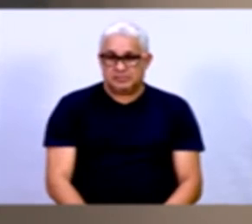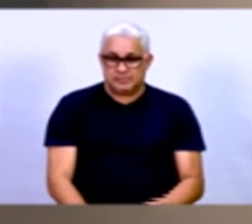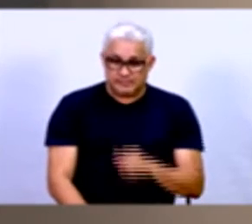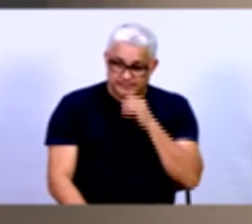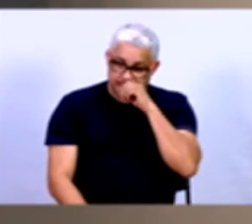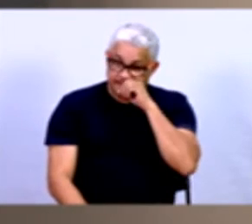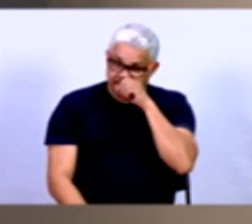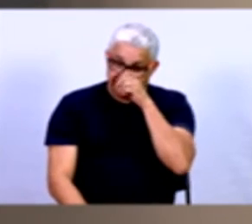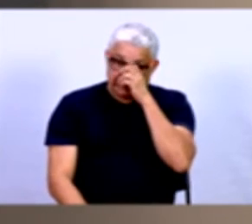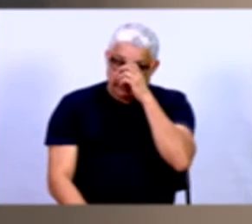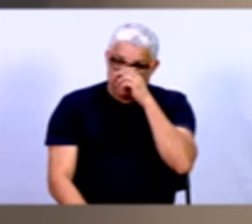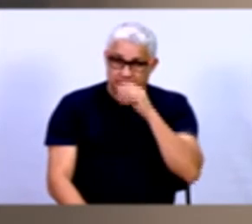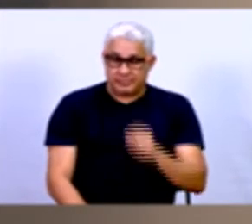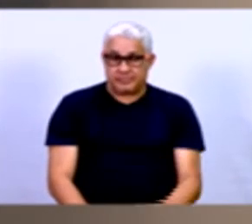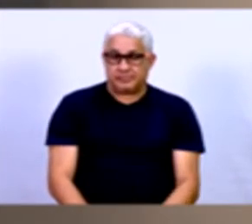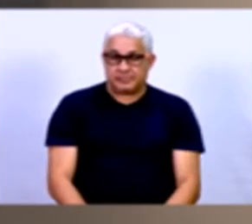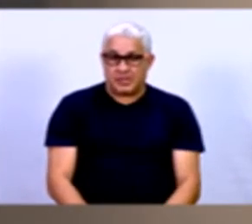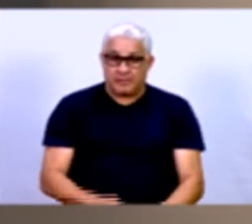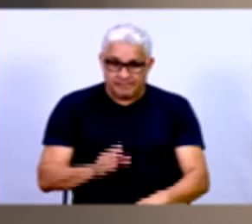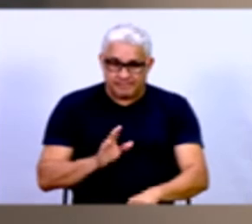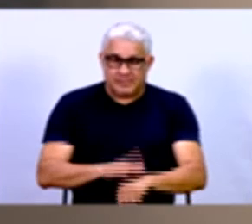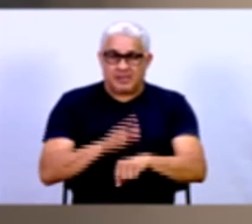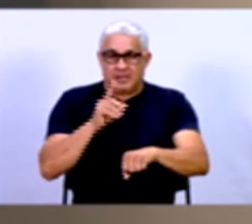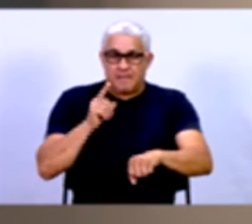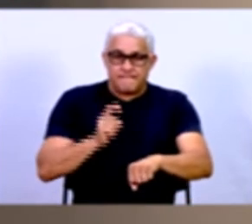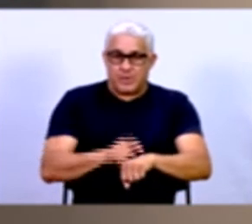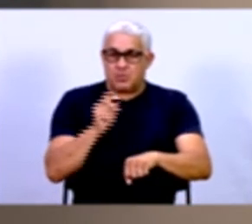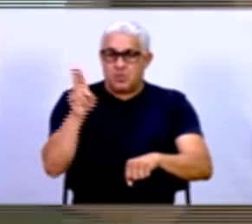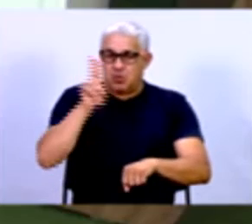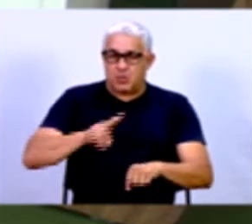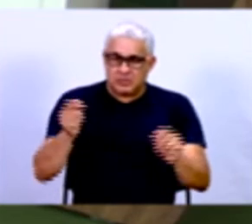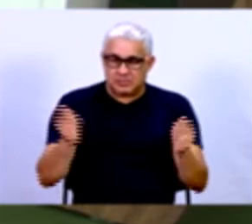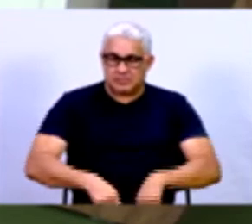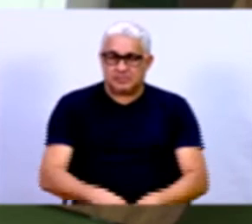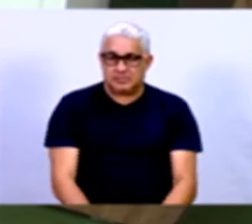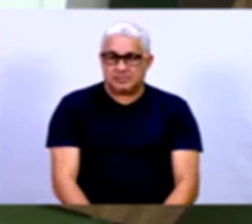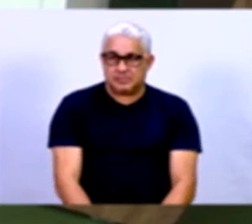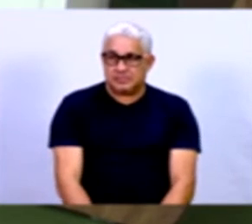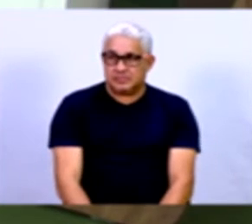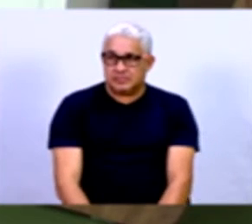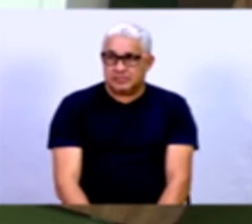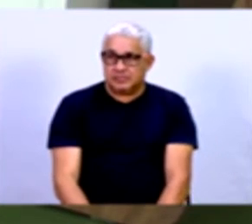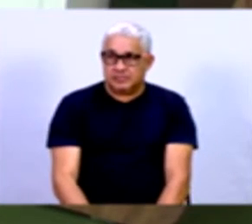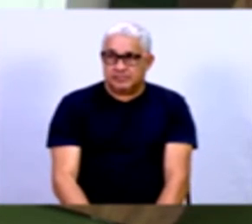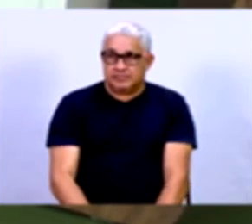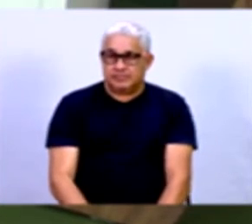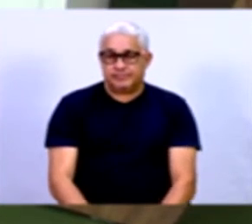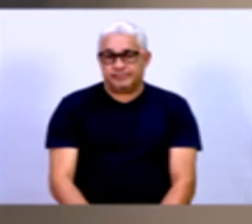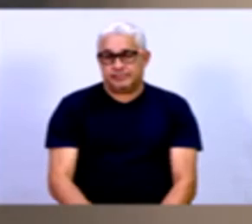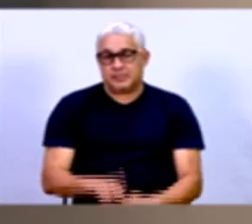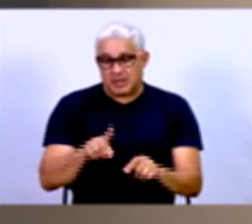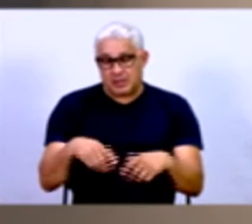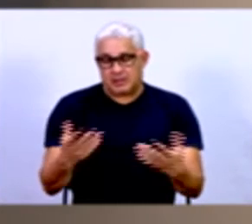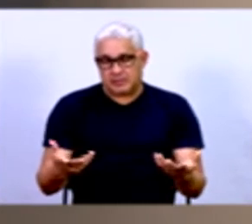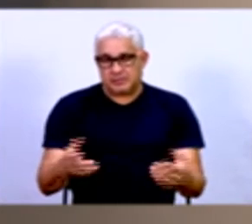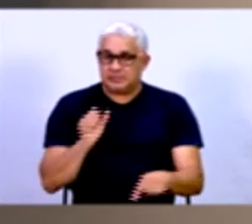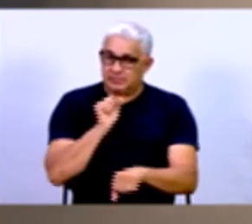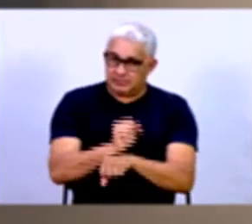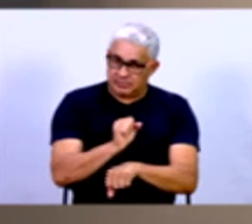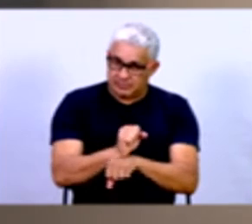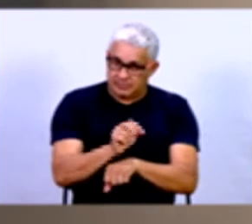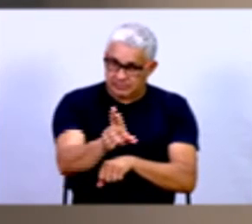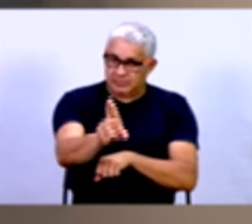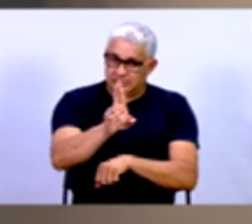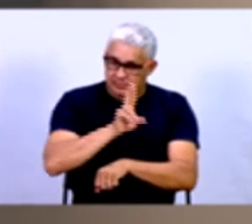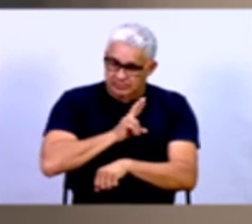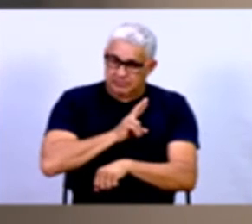vai chegar um momento que isso vai ser bem útil, né, professor? Com certeza. Então é isso. Eu aguardo vocês